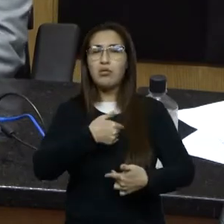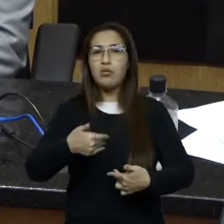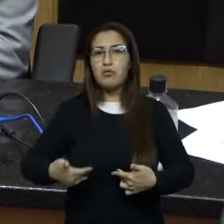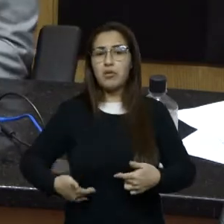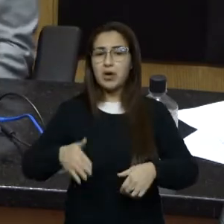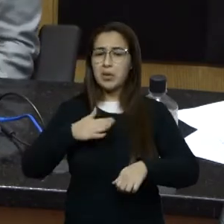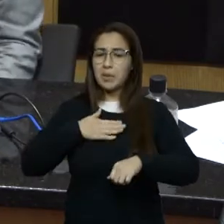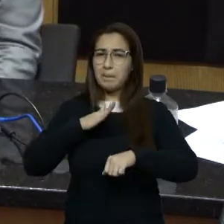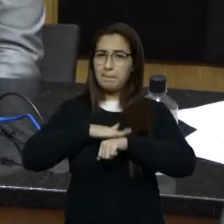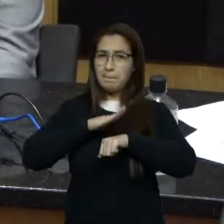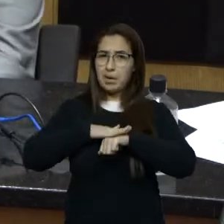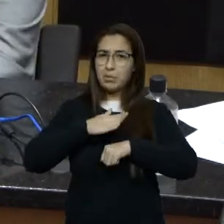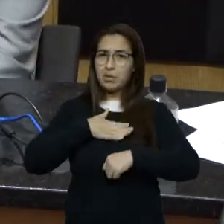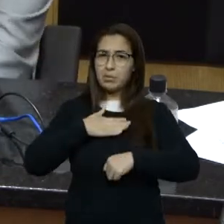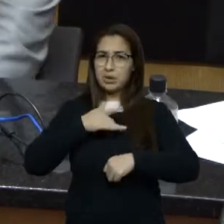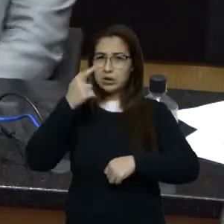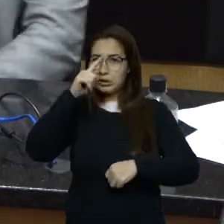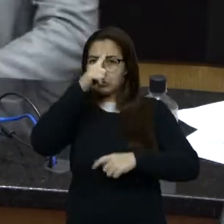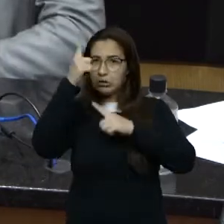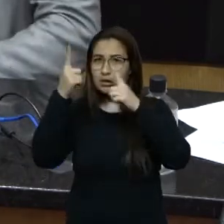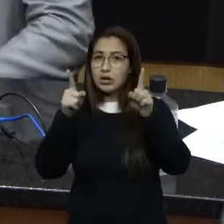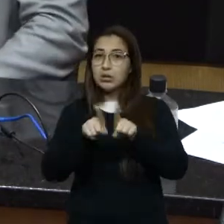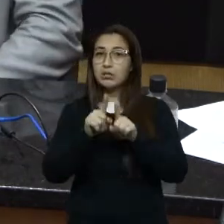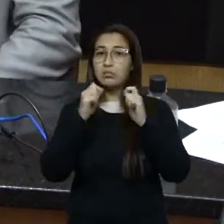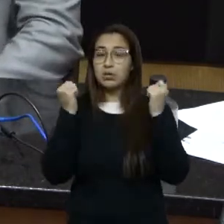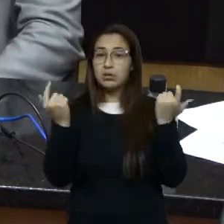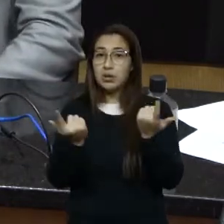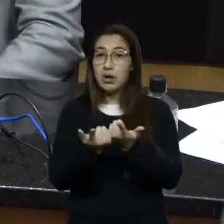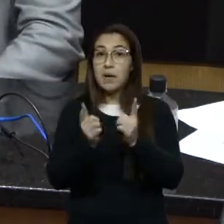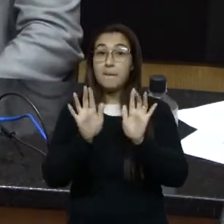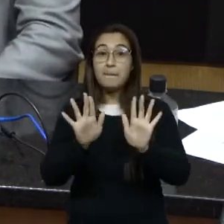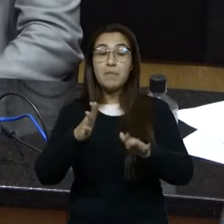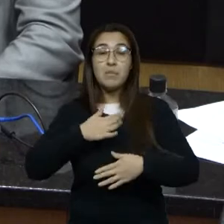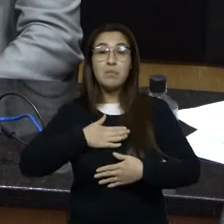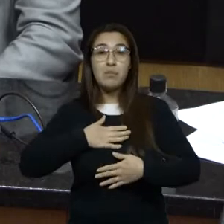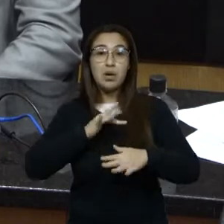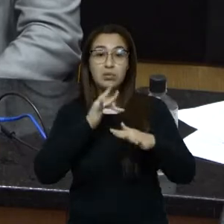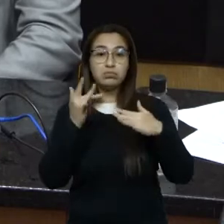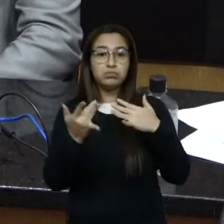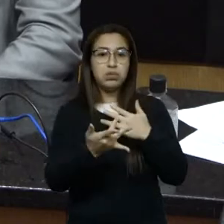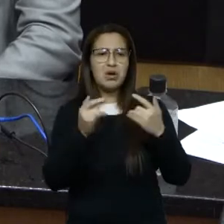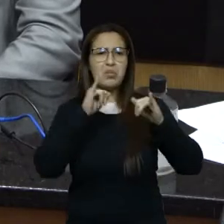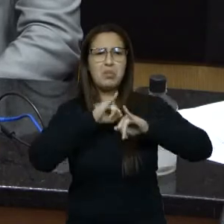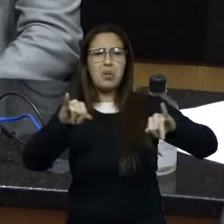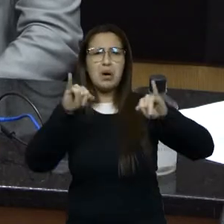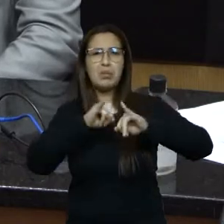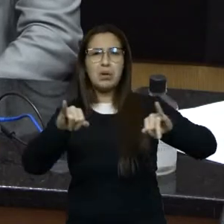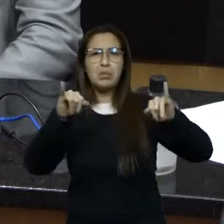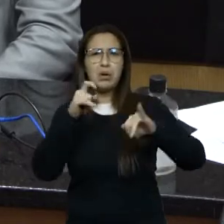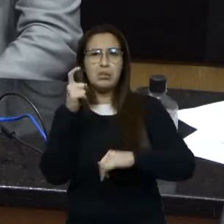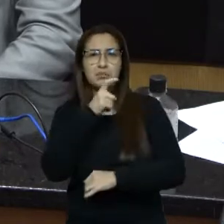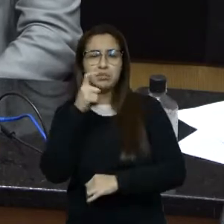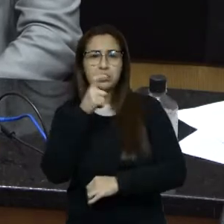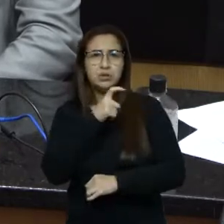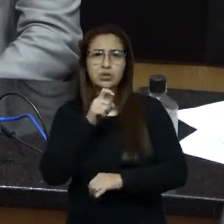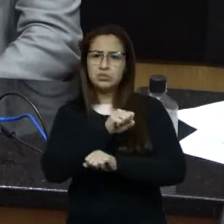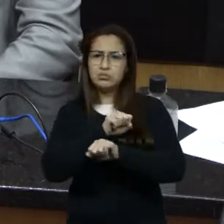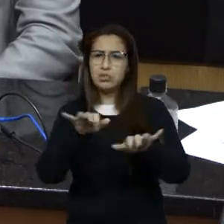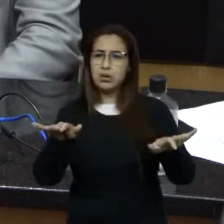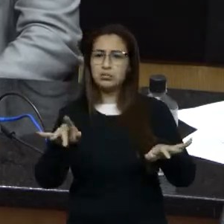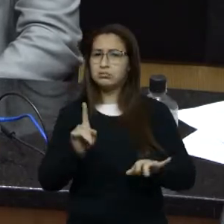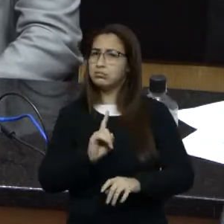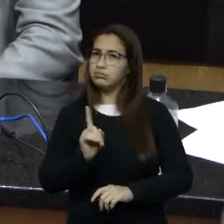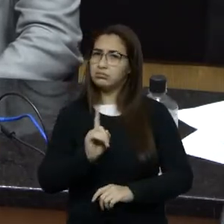minhas ações do pagamento Mas na minha rede social eu não divulgo mentira Obrigado seu